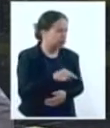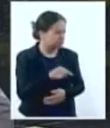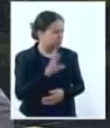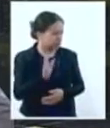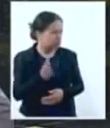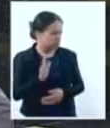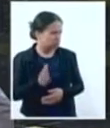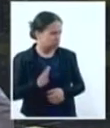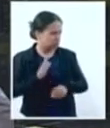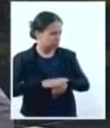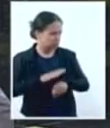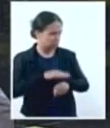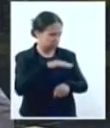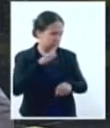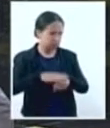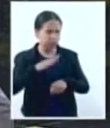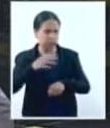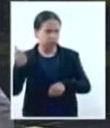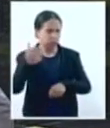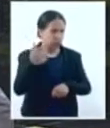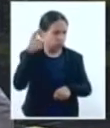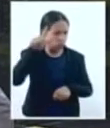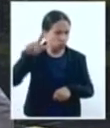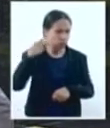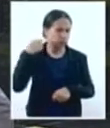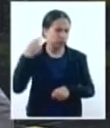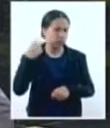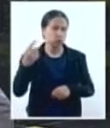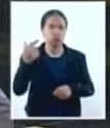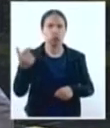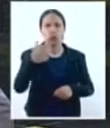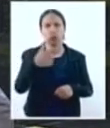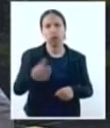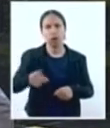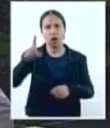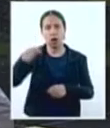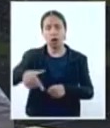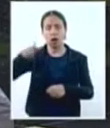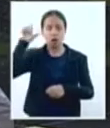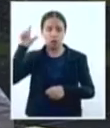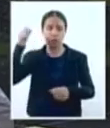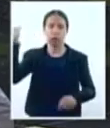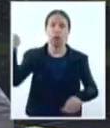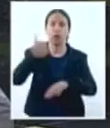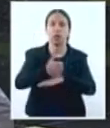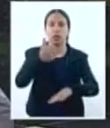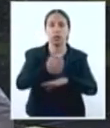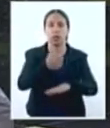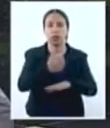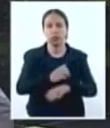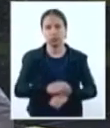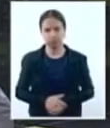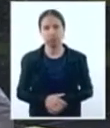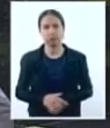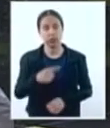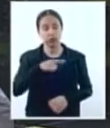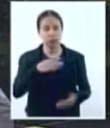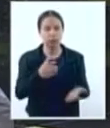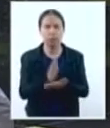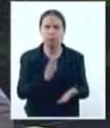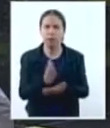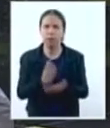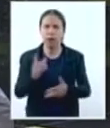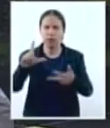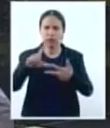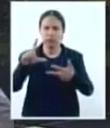autoria de vereadores aqui do que em legislaturas passadas, porque a gente tinha um volume muito grande de decretos legislativos aprovados. Mas projetos com